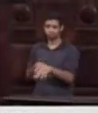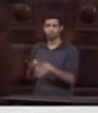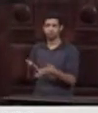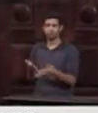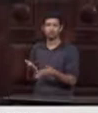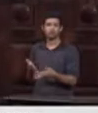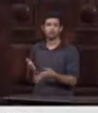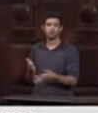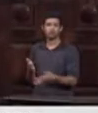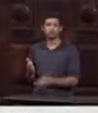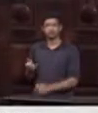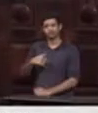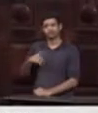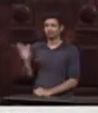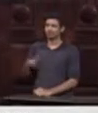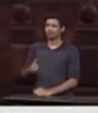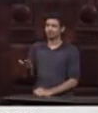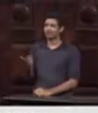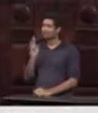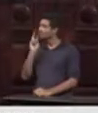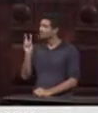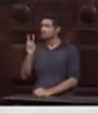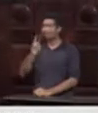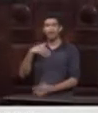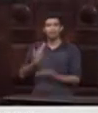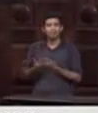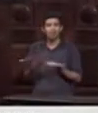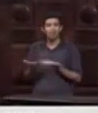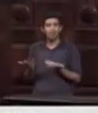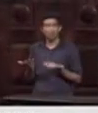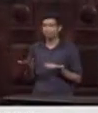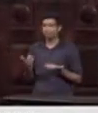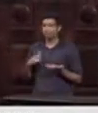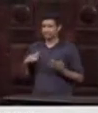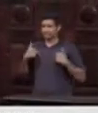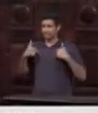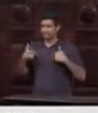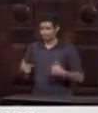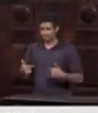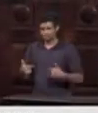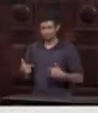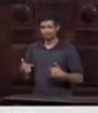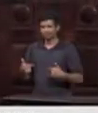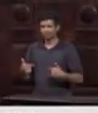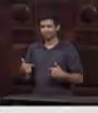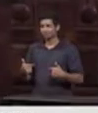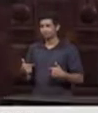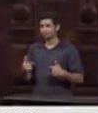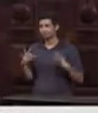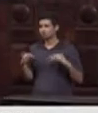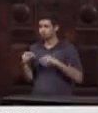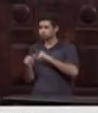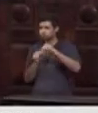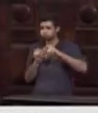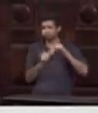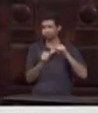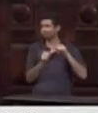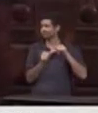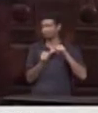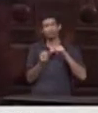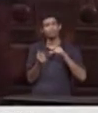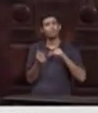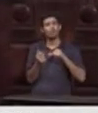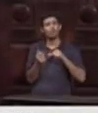o que nós temos visto até agora são ações com muito pouca eficácia, deputado Chico Machado.